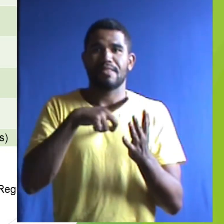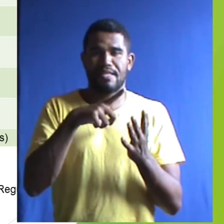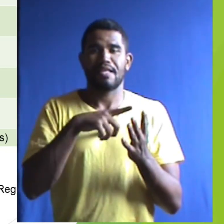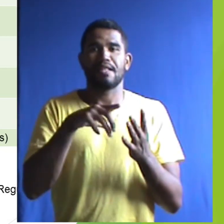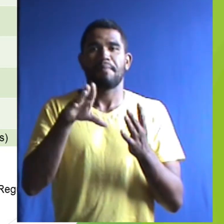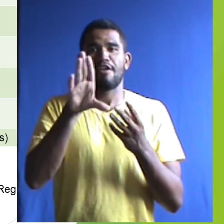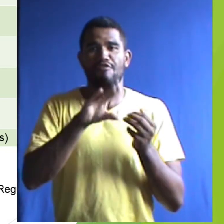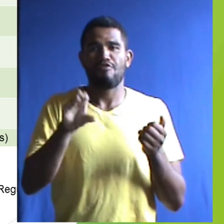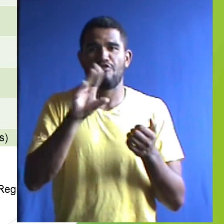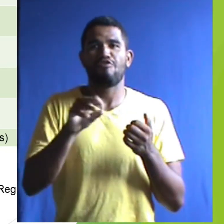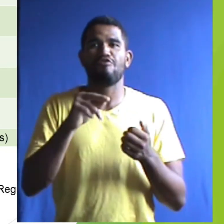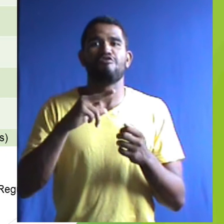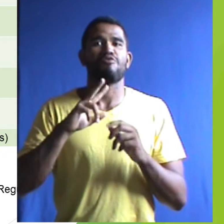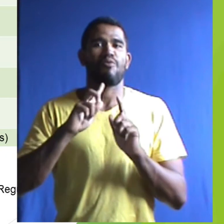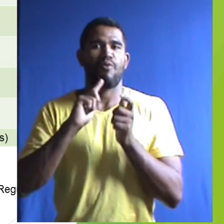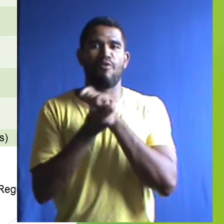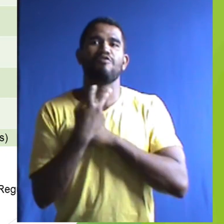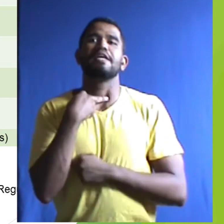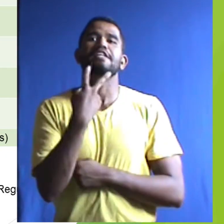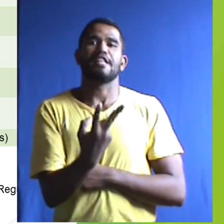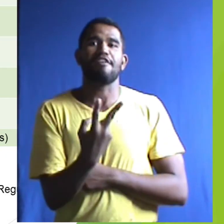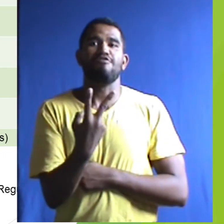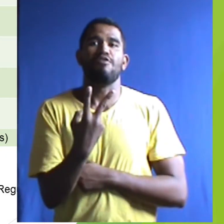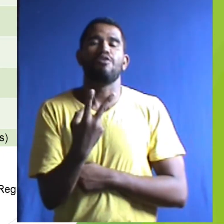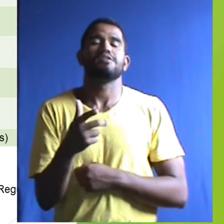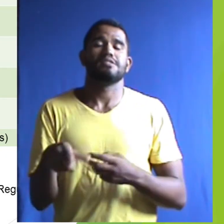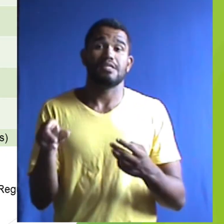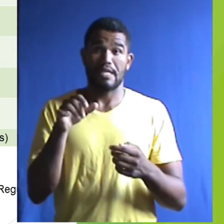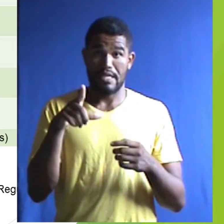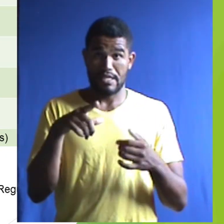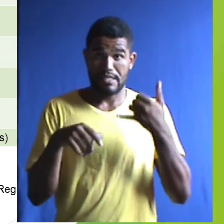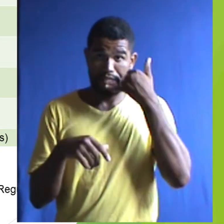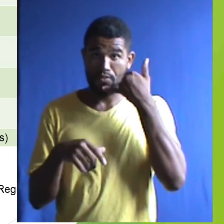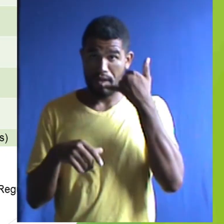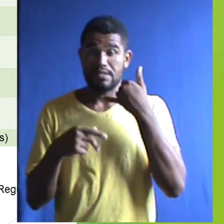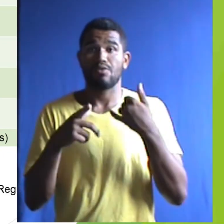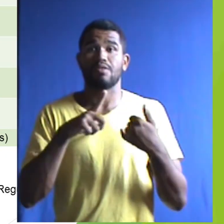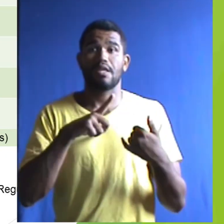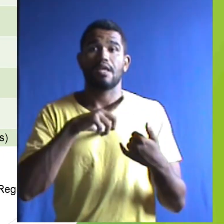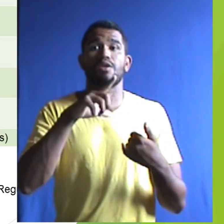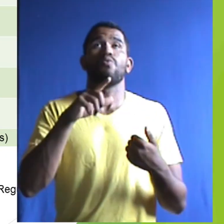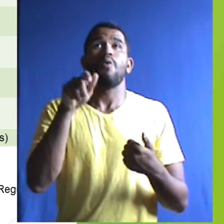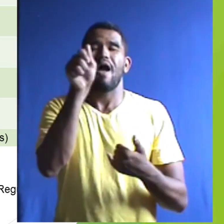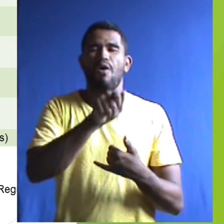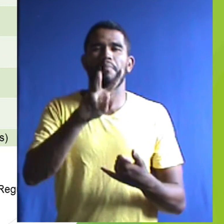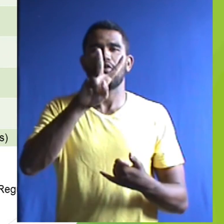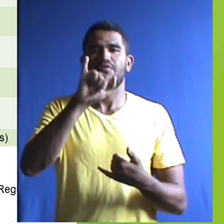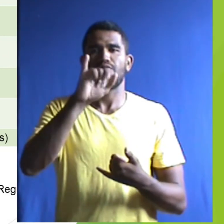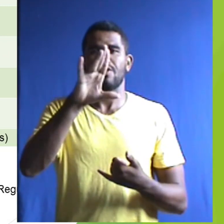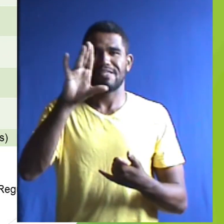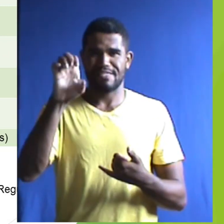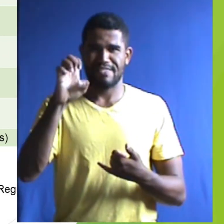que vocês ganhem os conceitos de acordo com o regimento geral da UFPA, tá bom? Que é válido mesmo